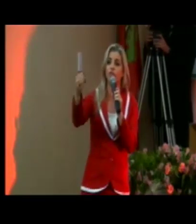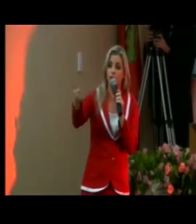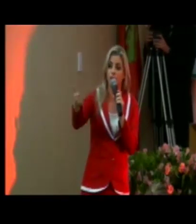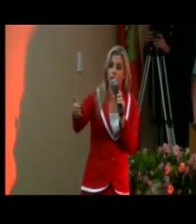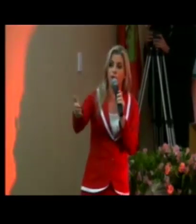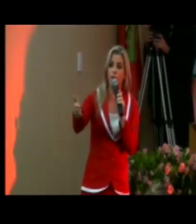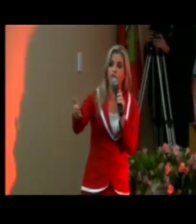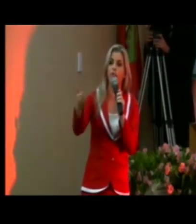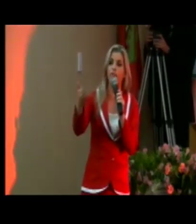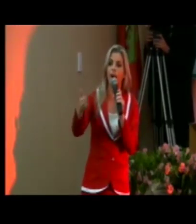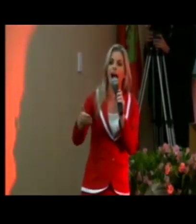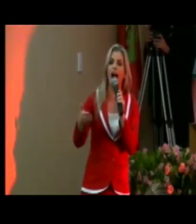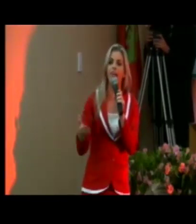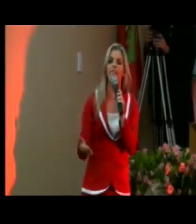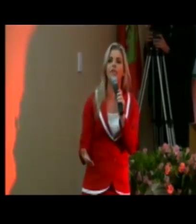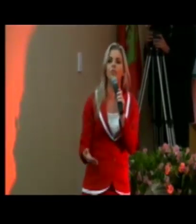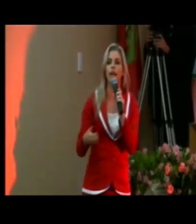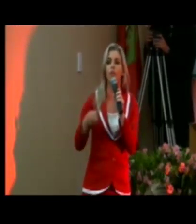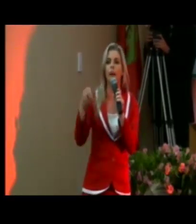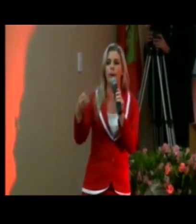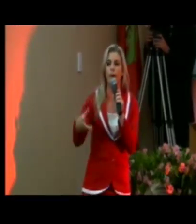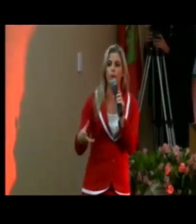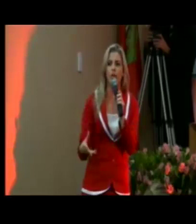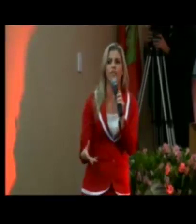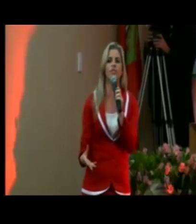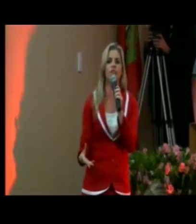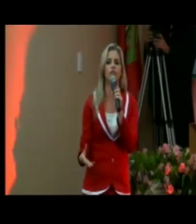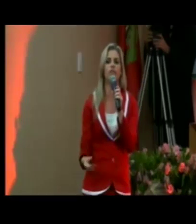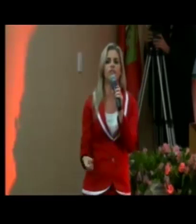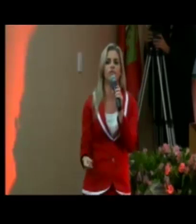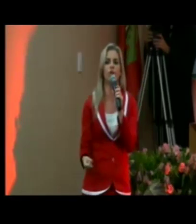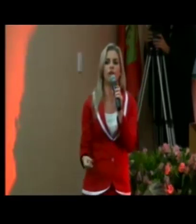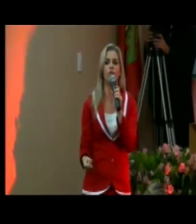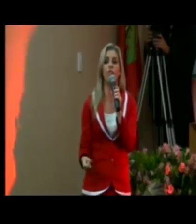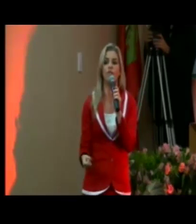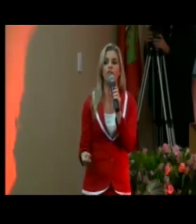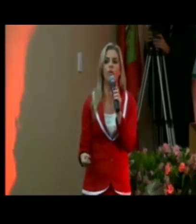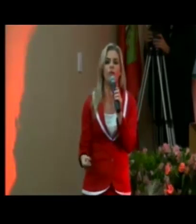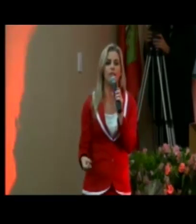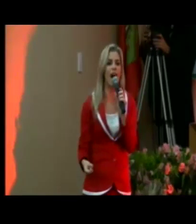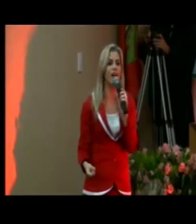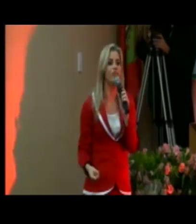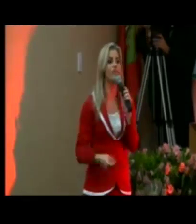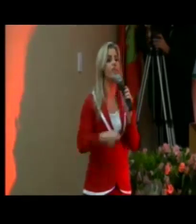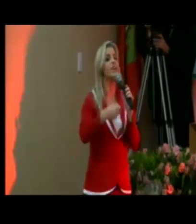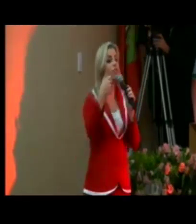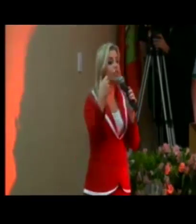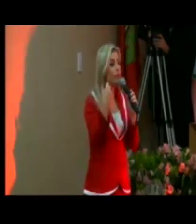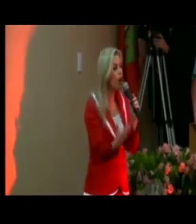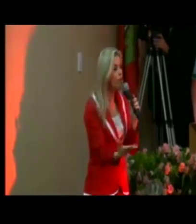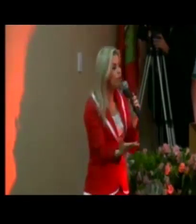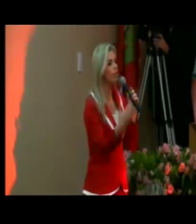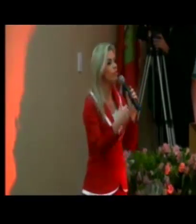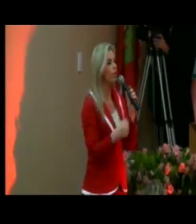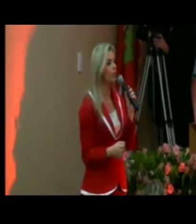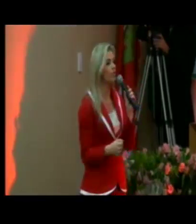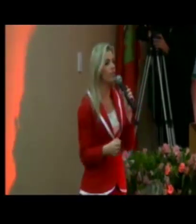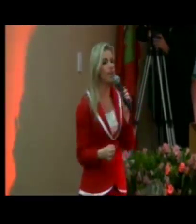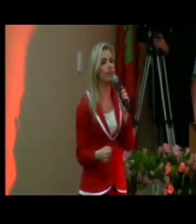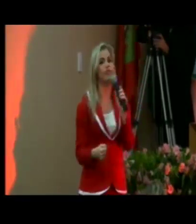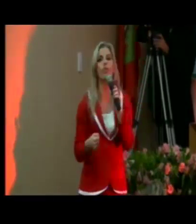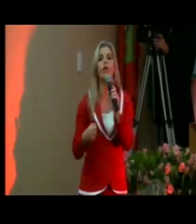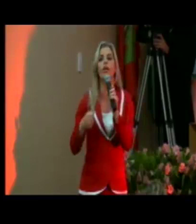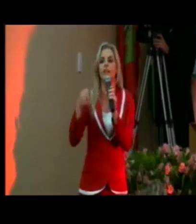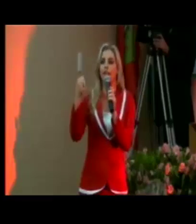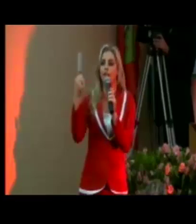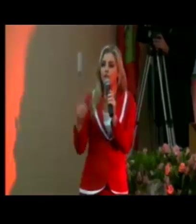ABC, no sentido de, inclusive, trabalhar a questão, né, do papel do presidente da Associação de Moradores nas comunidades, de que